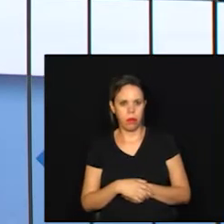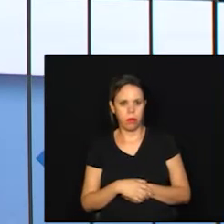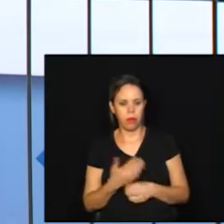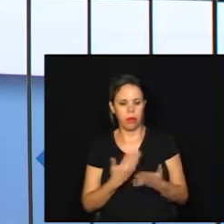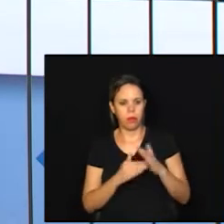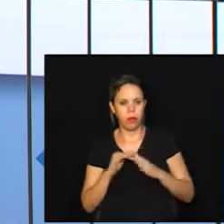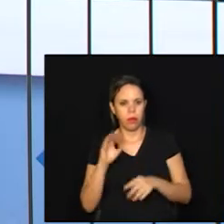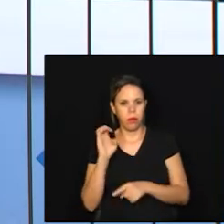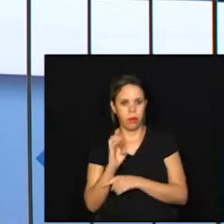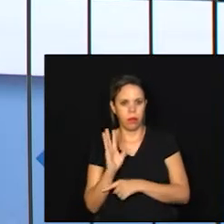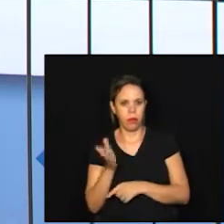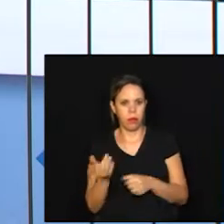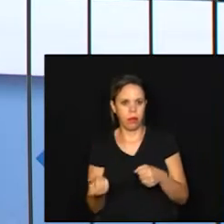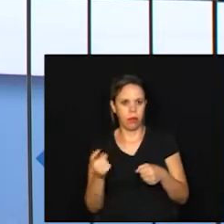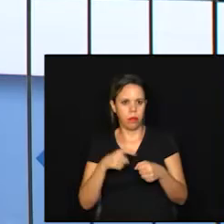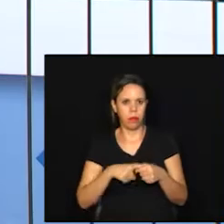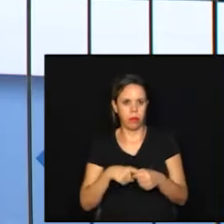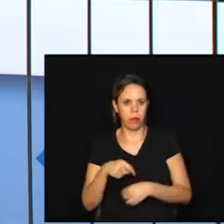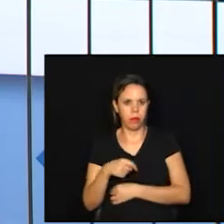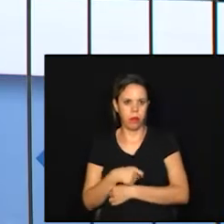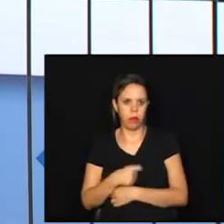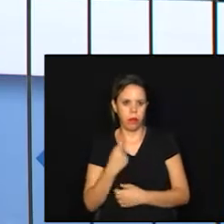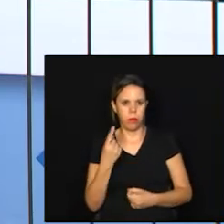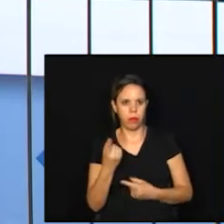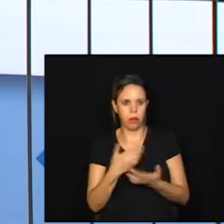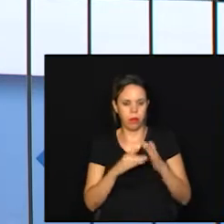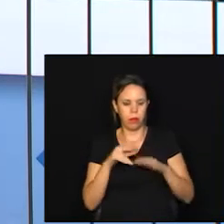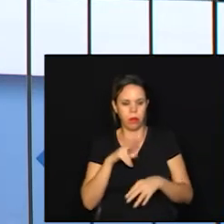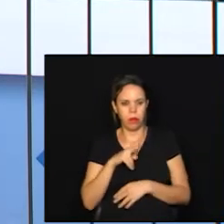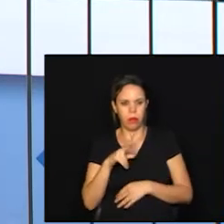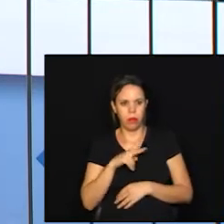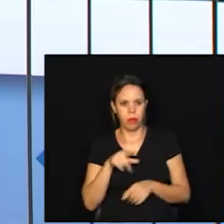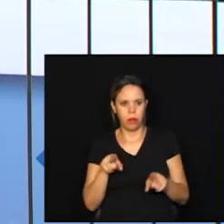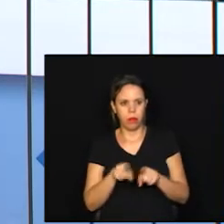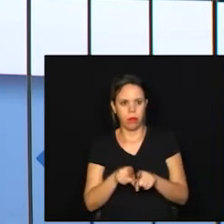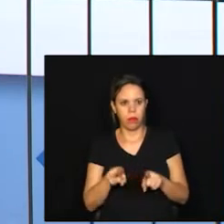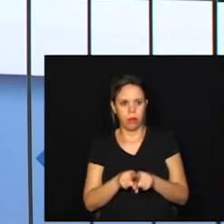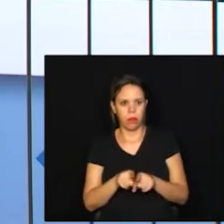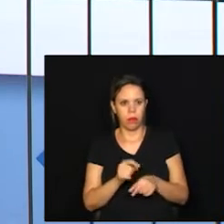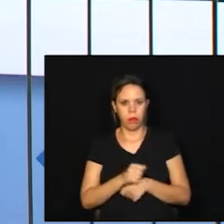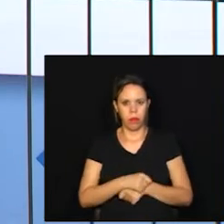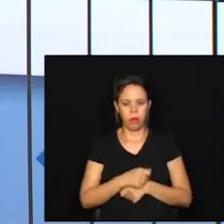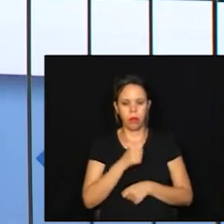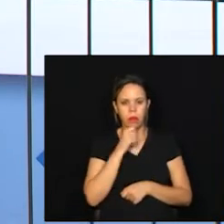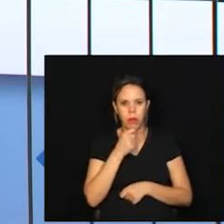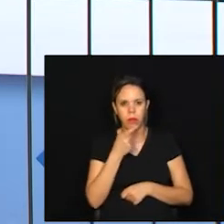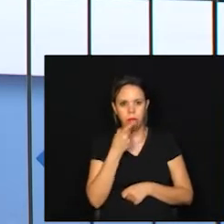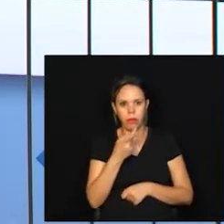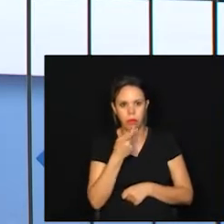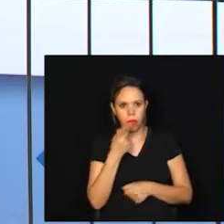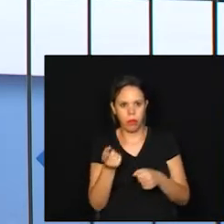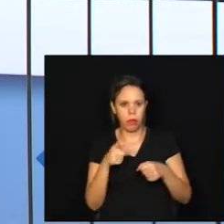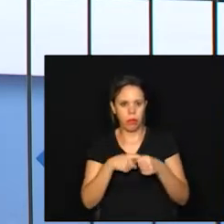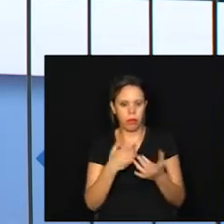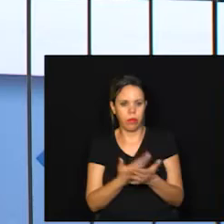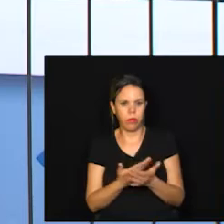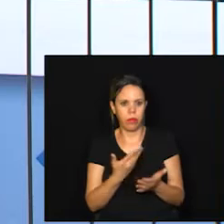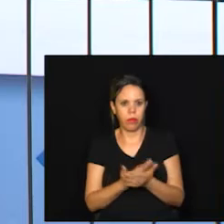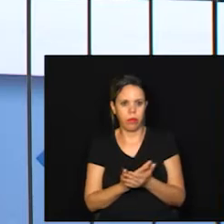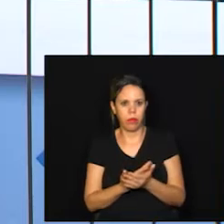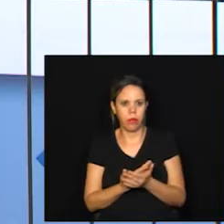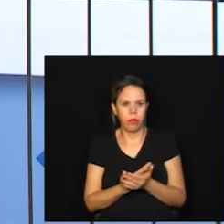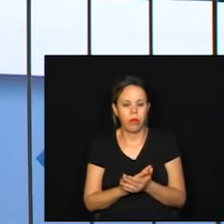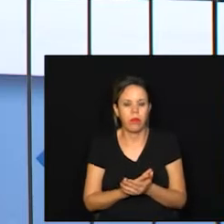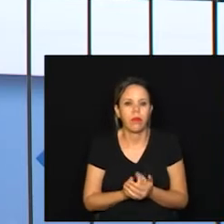estadual já voltou e algumas escolas particulares também. E ainda falando sobre a volta às aulas, olha,